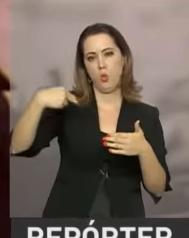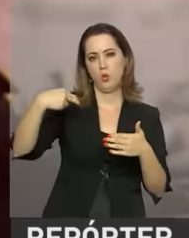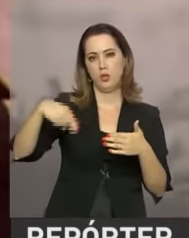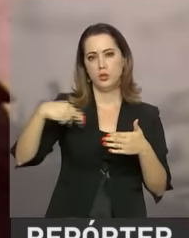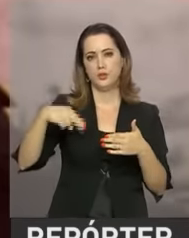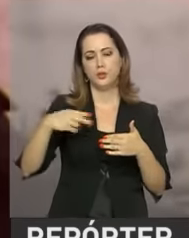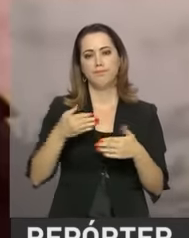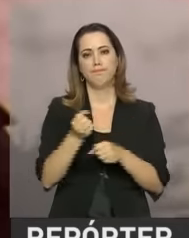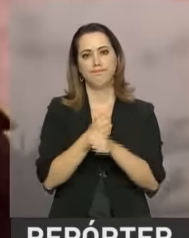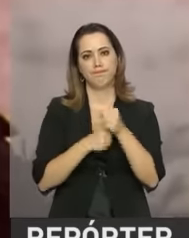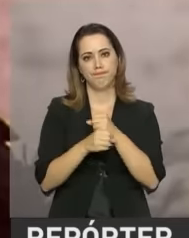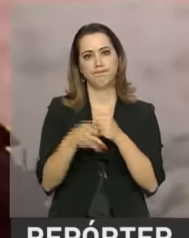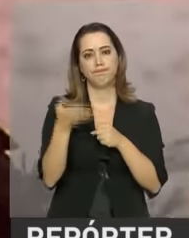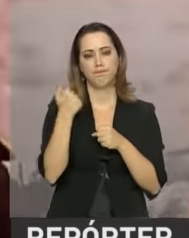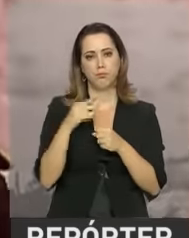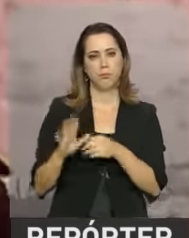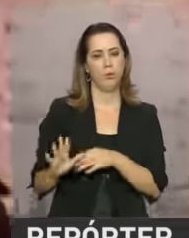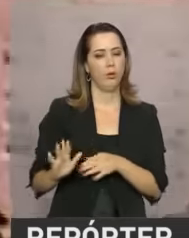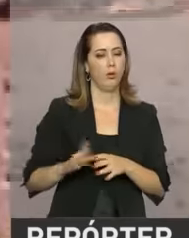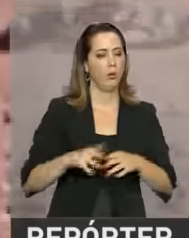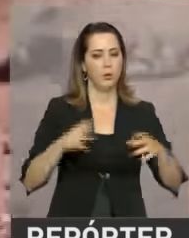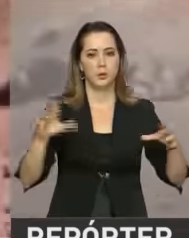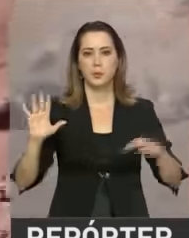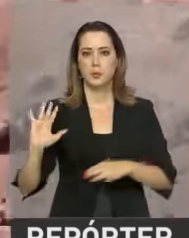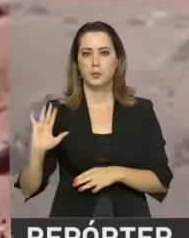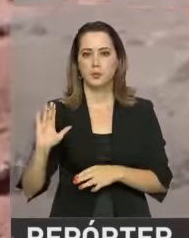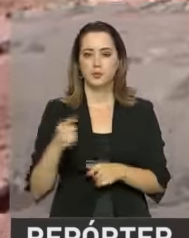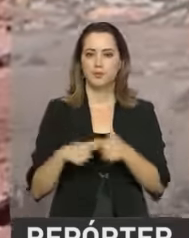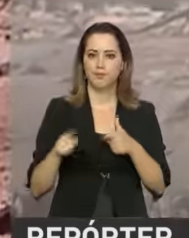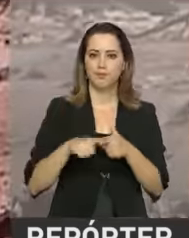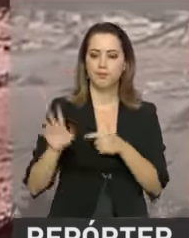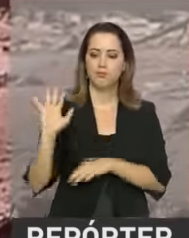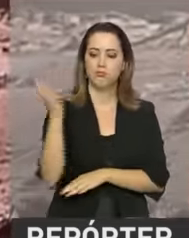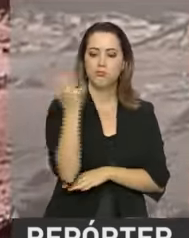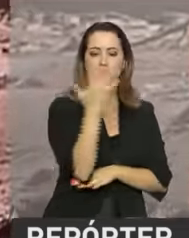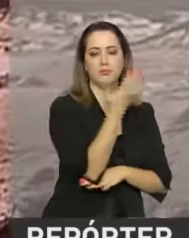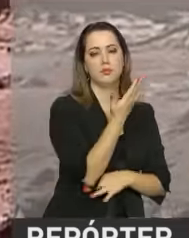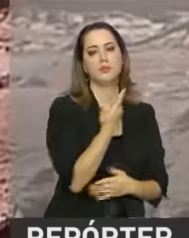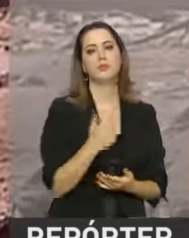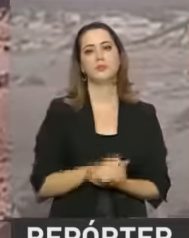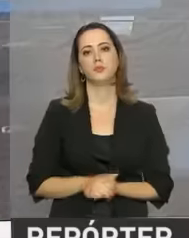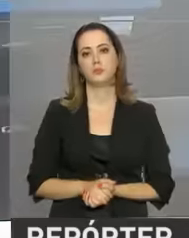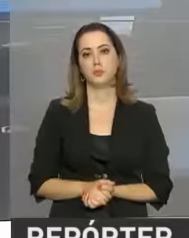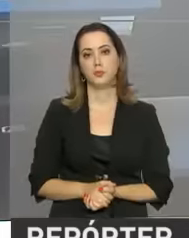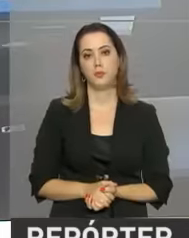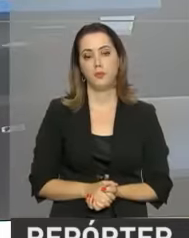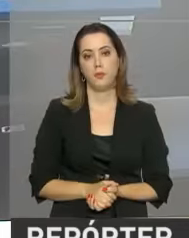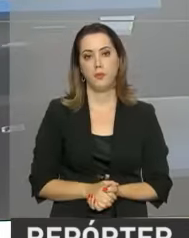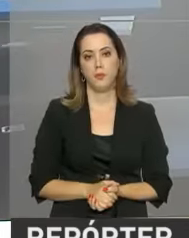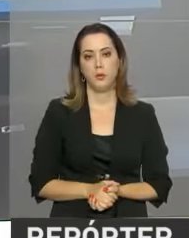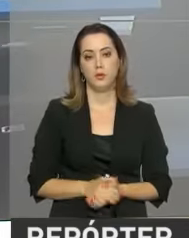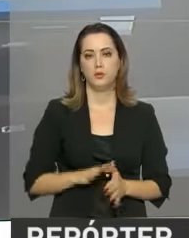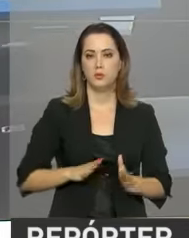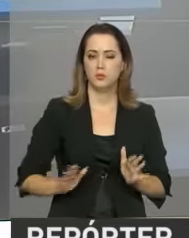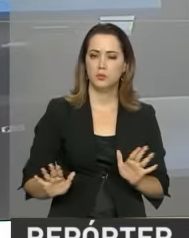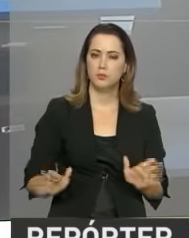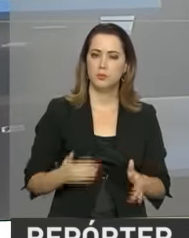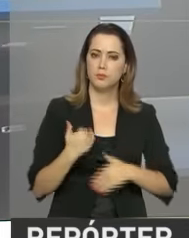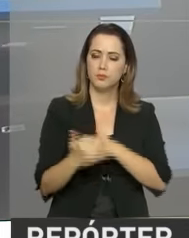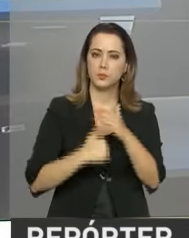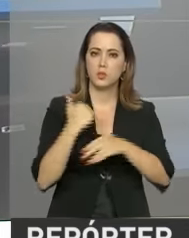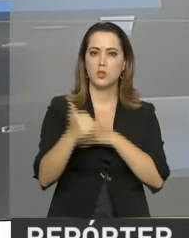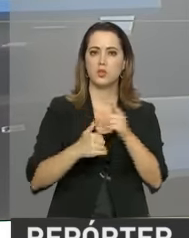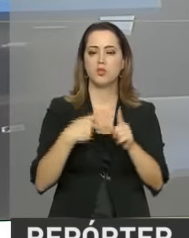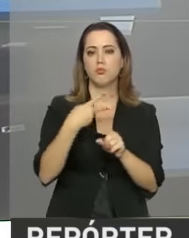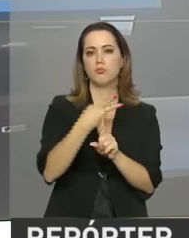2015 é o maior desastre ambiental do Brasil no setor de mineração a geração de energia